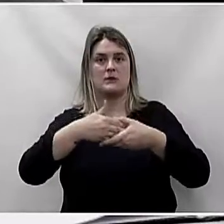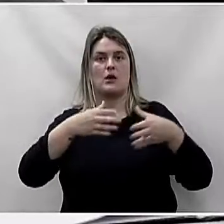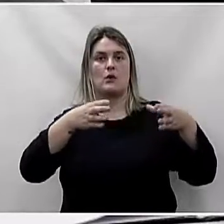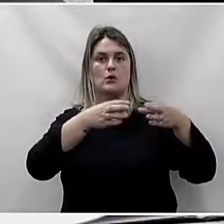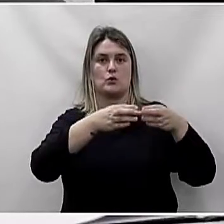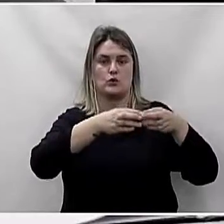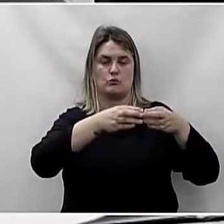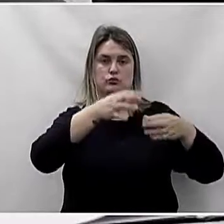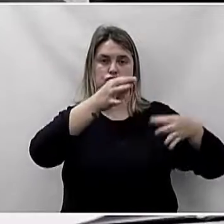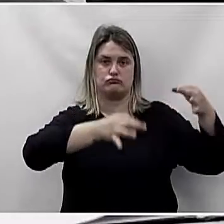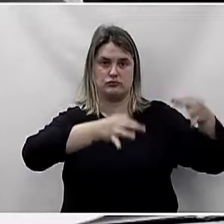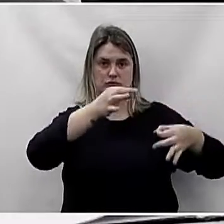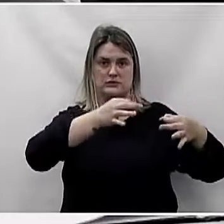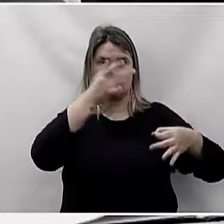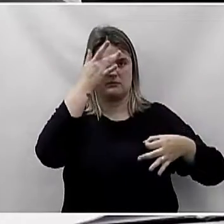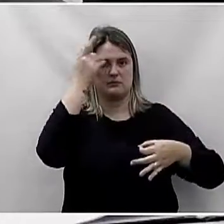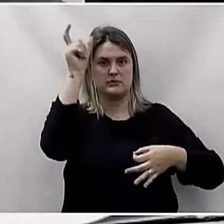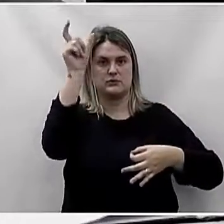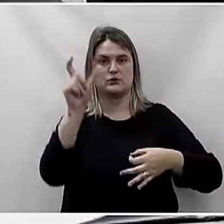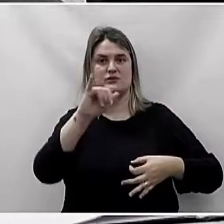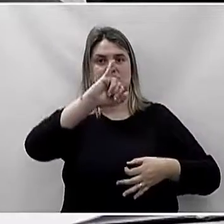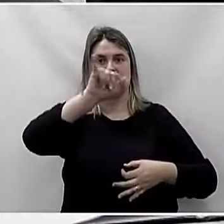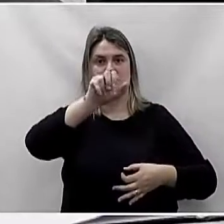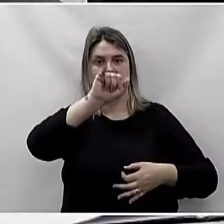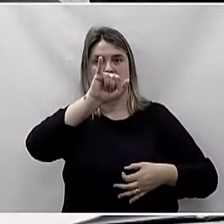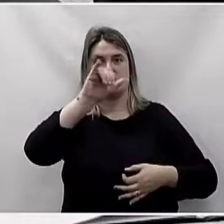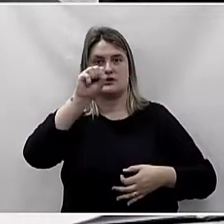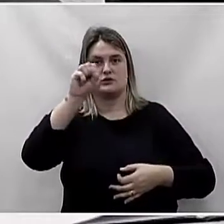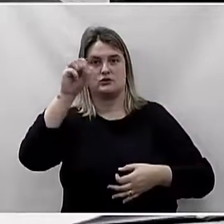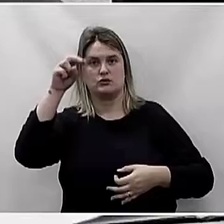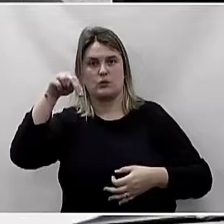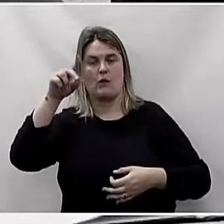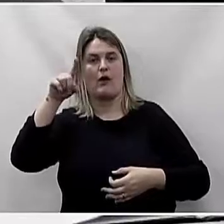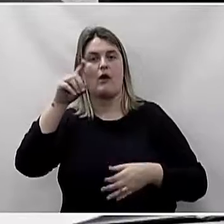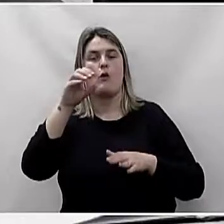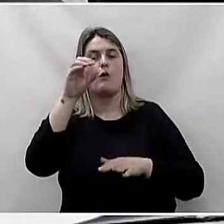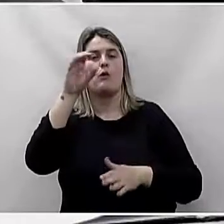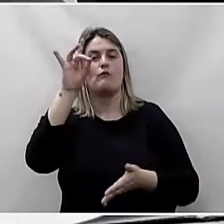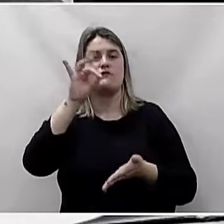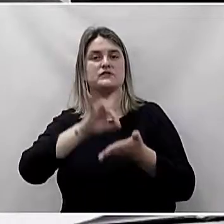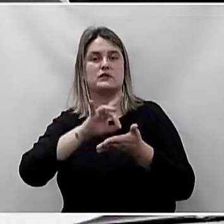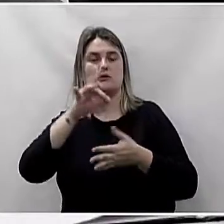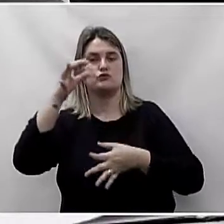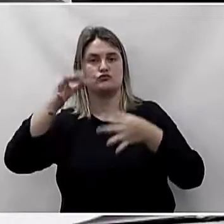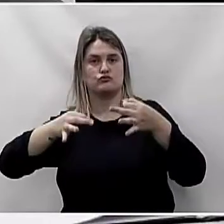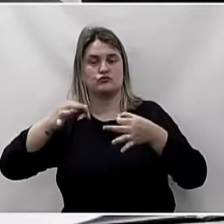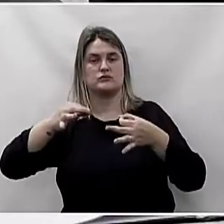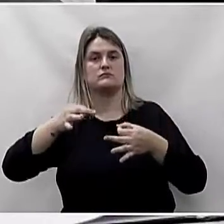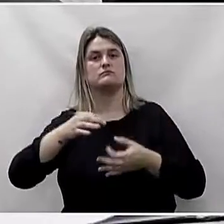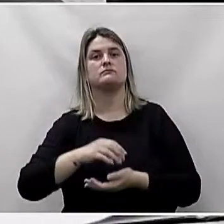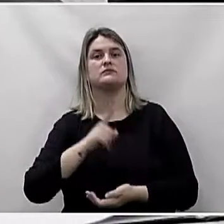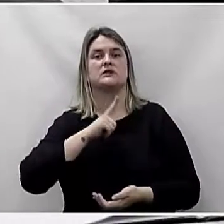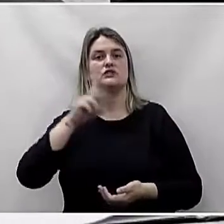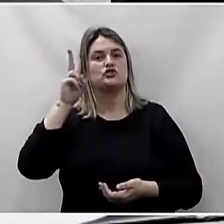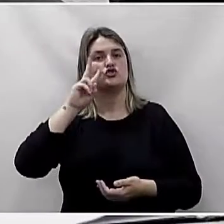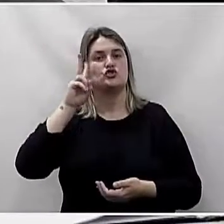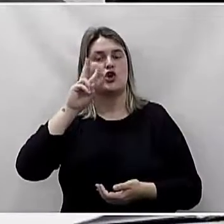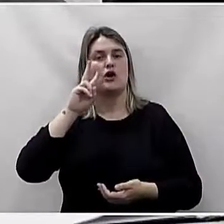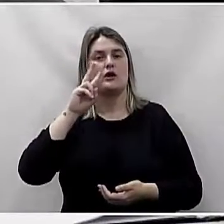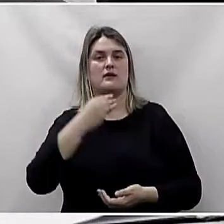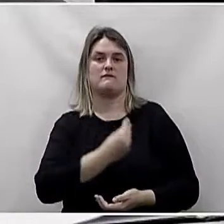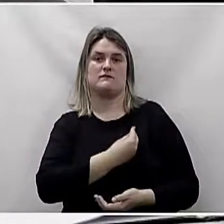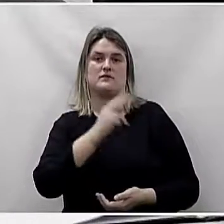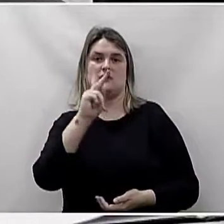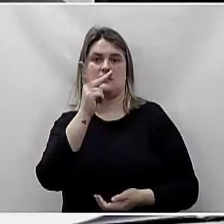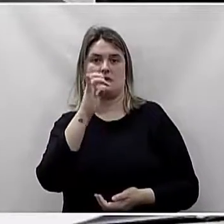Comarca de União da Vitória na pessoa do Jaison oficial de justiça que me concedeu histórico da vida do Hélio